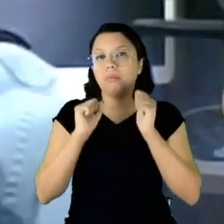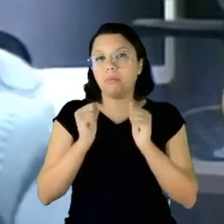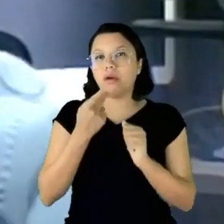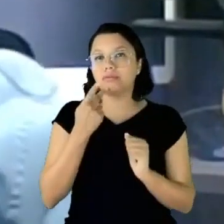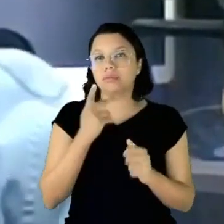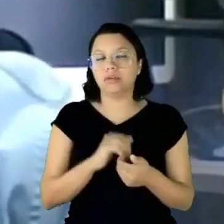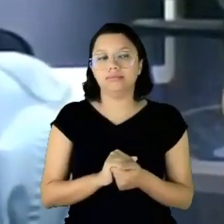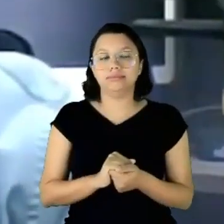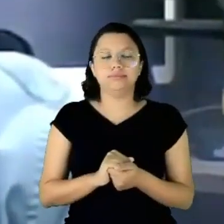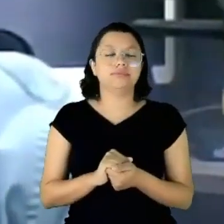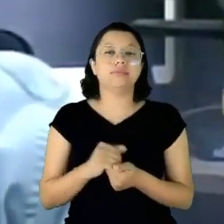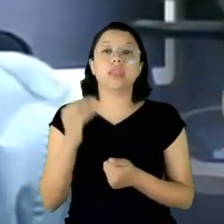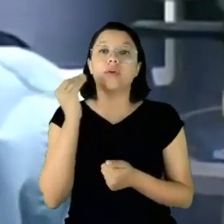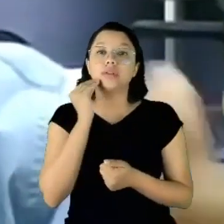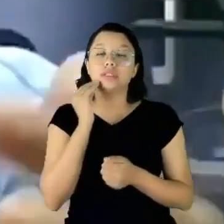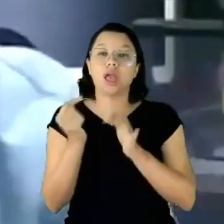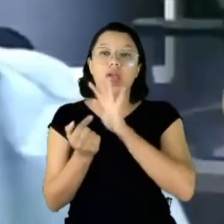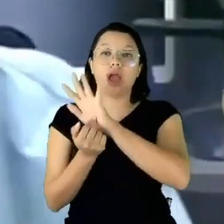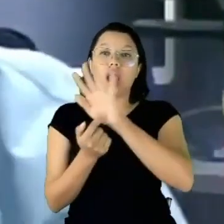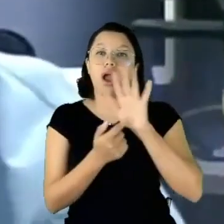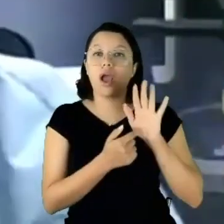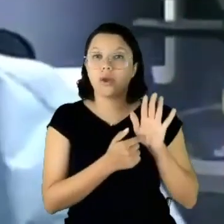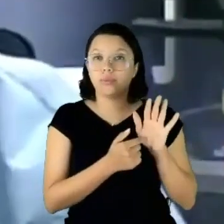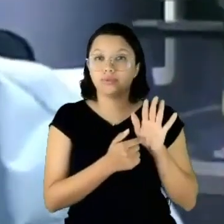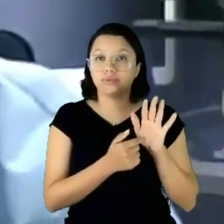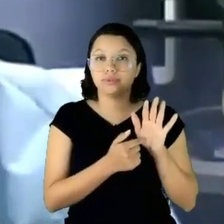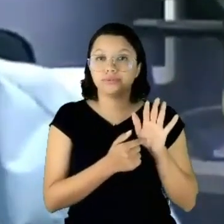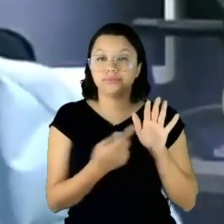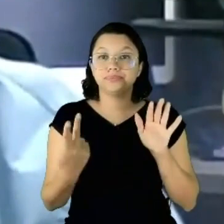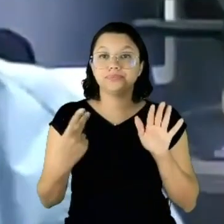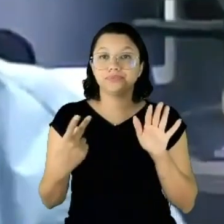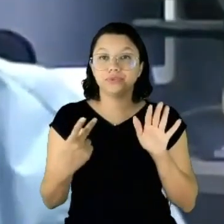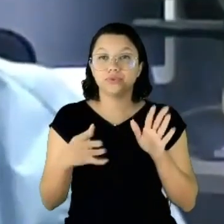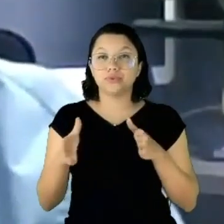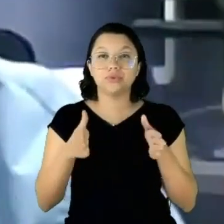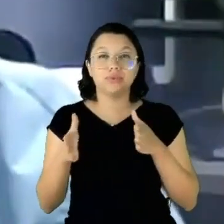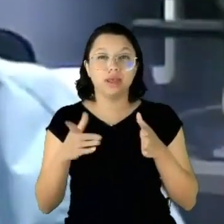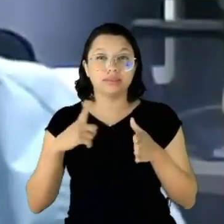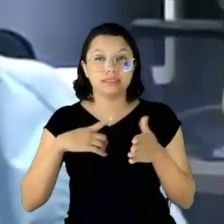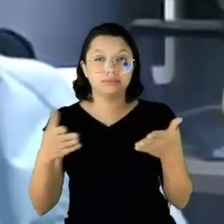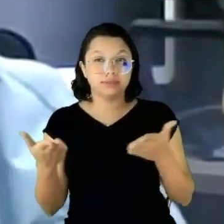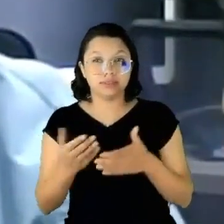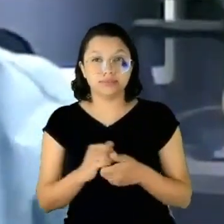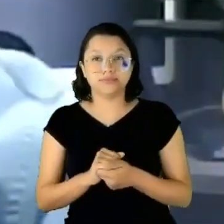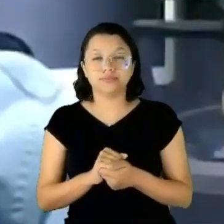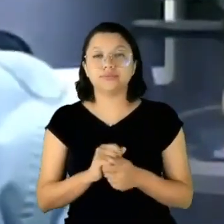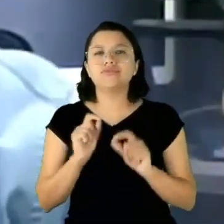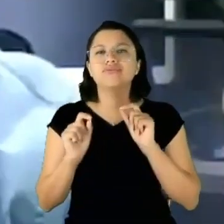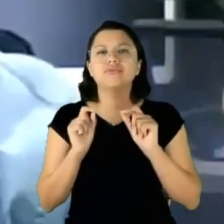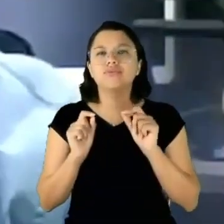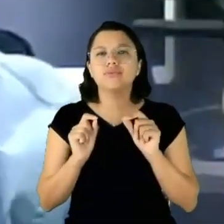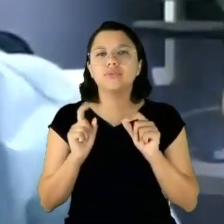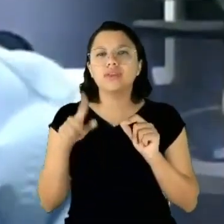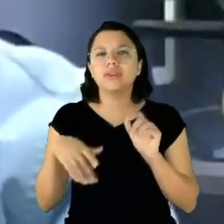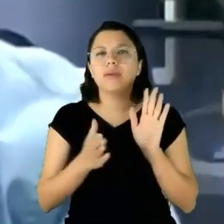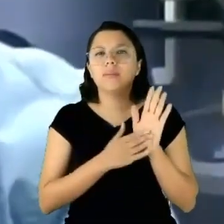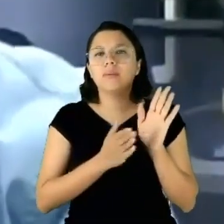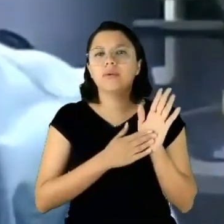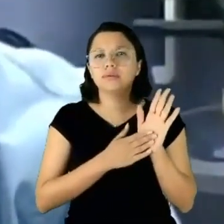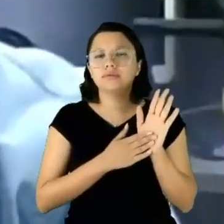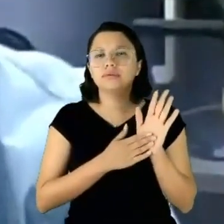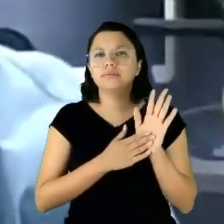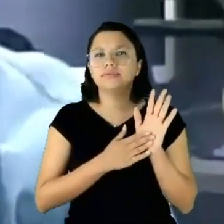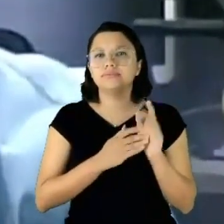Eu vou tentar mostrar no nosso prazo que nós temos aqui o que que é a proposta